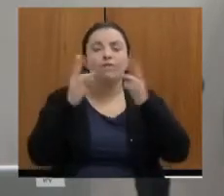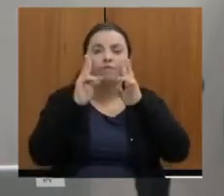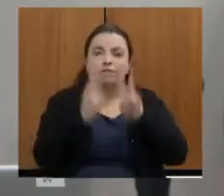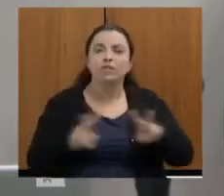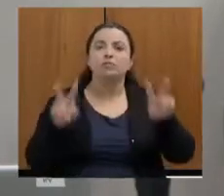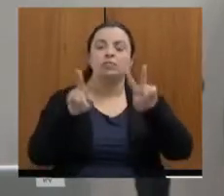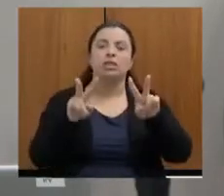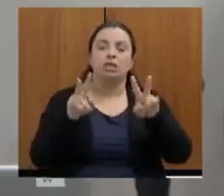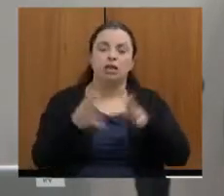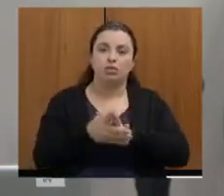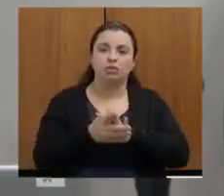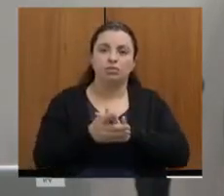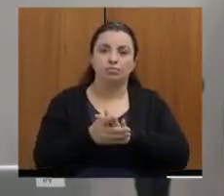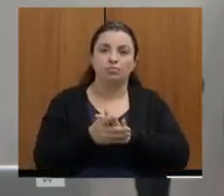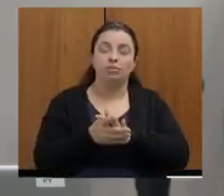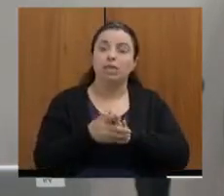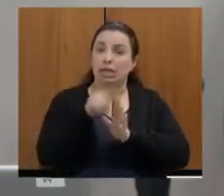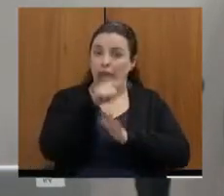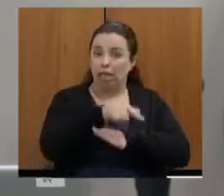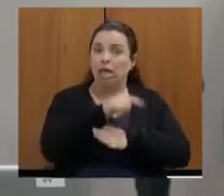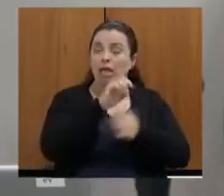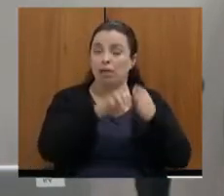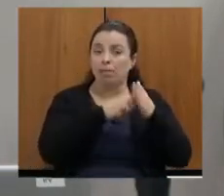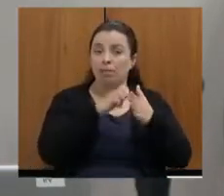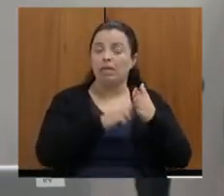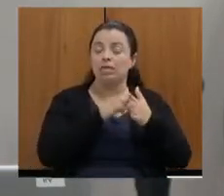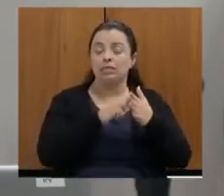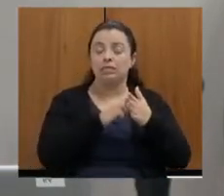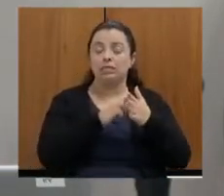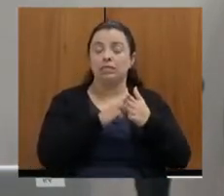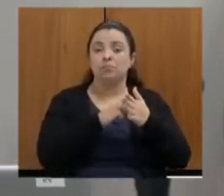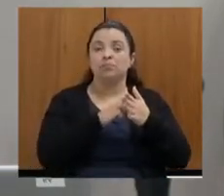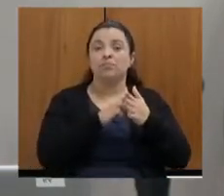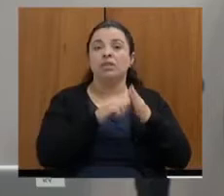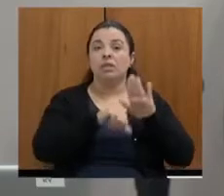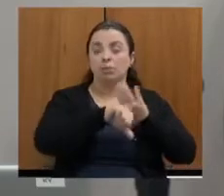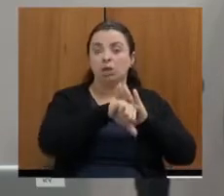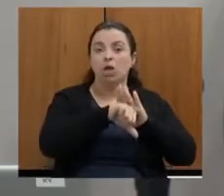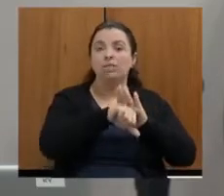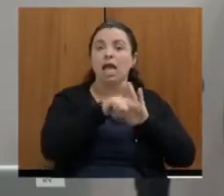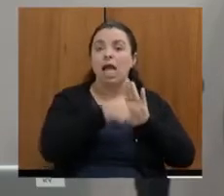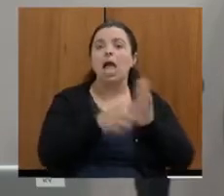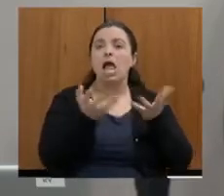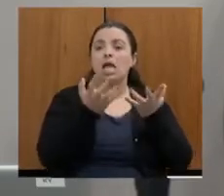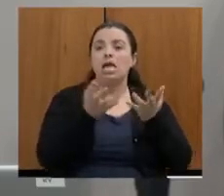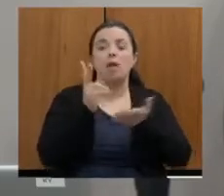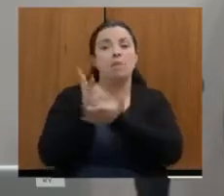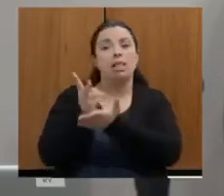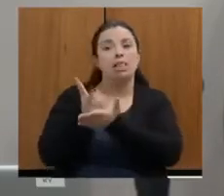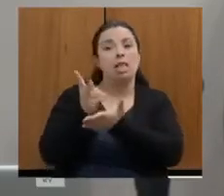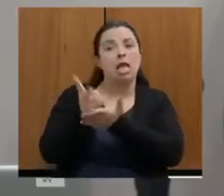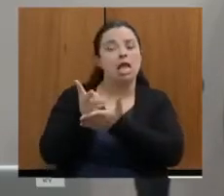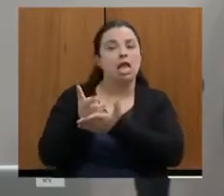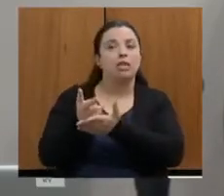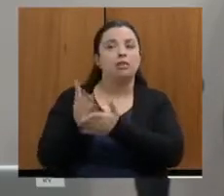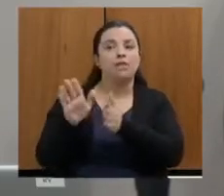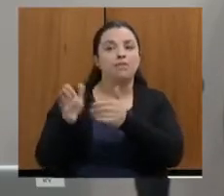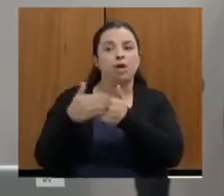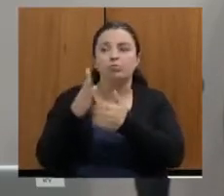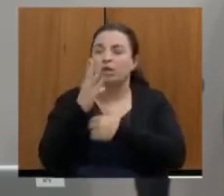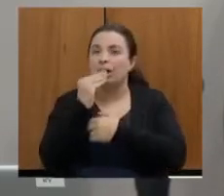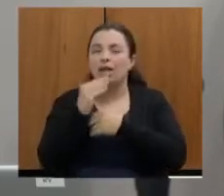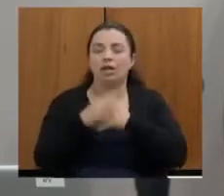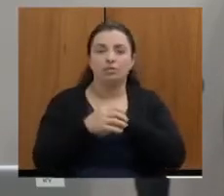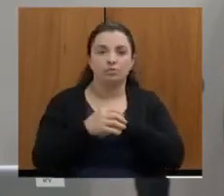vezes que eu estive na região até pintar até até pintar árvores